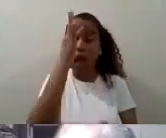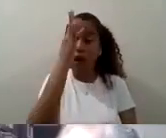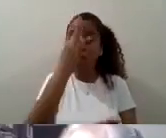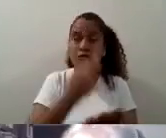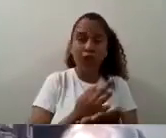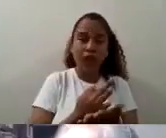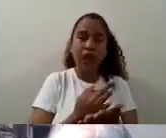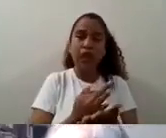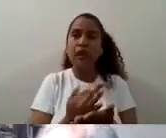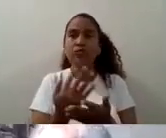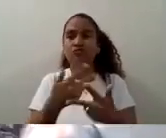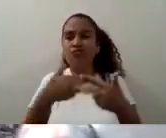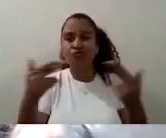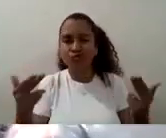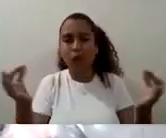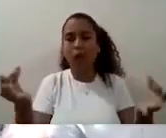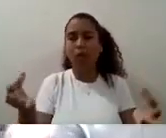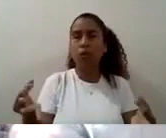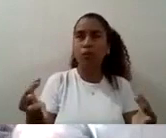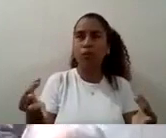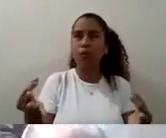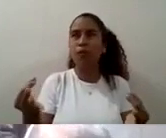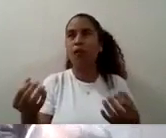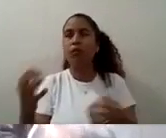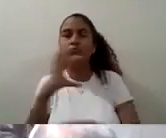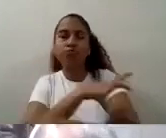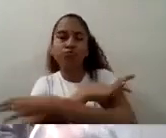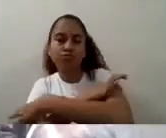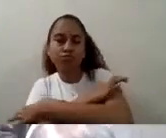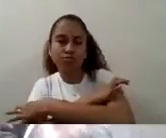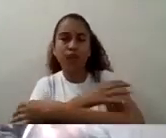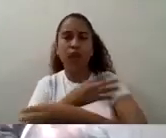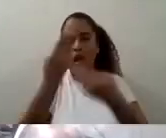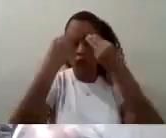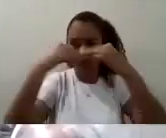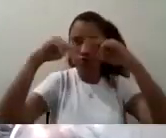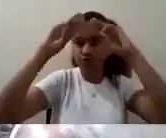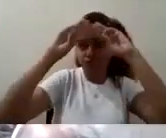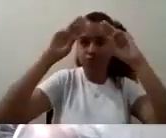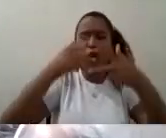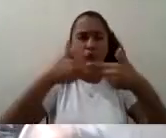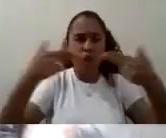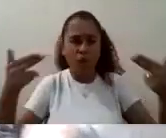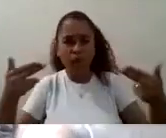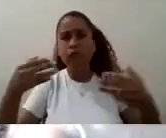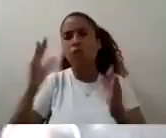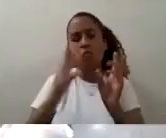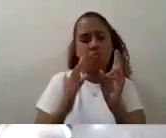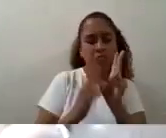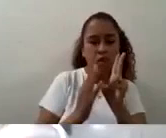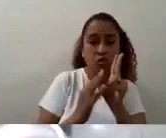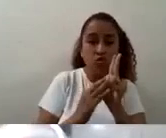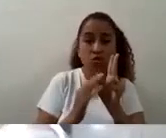budismo, o judaísmo, o candomblé, a umbanda e outras, as tradições religiosas indígenas, sob